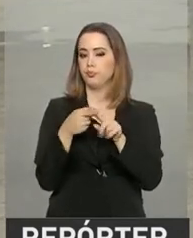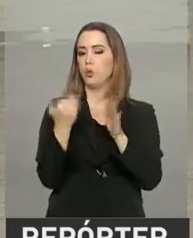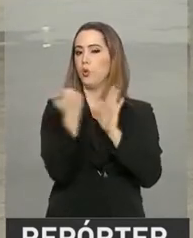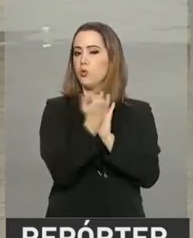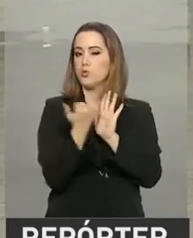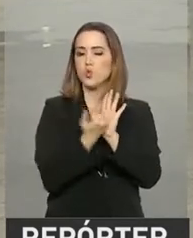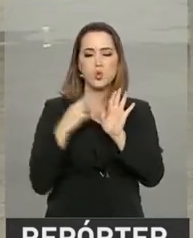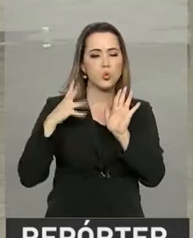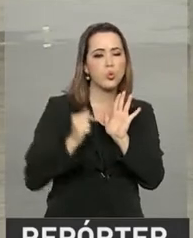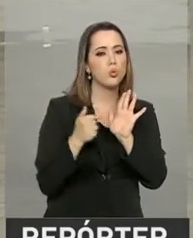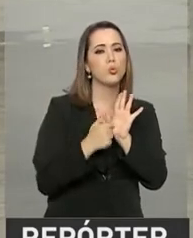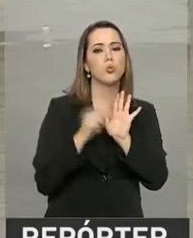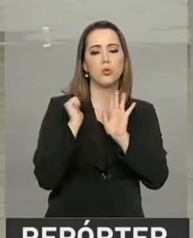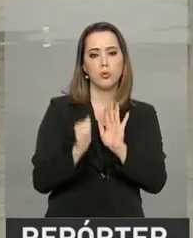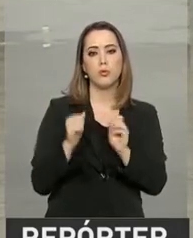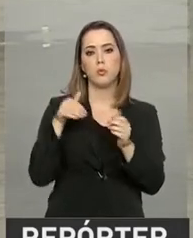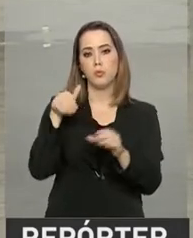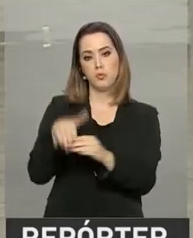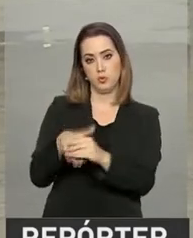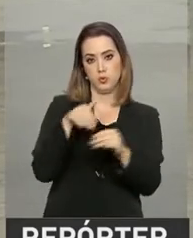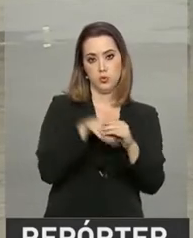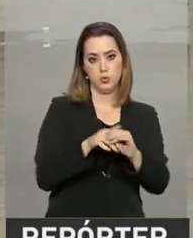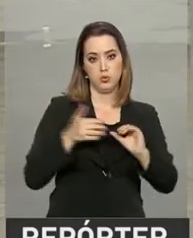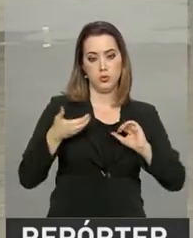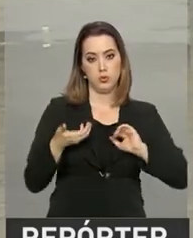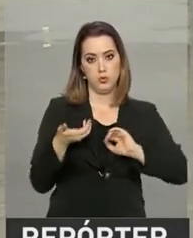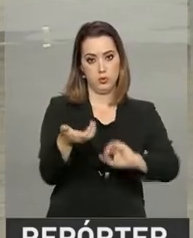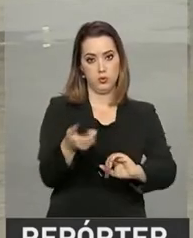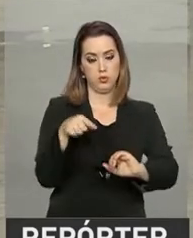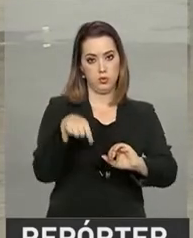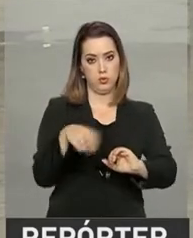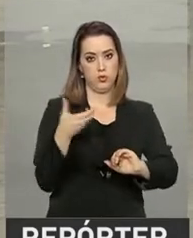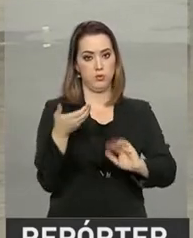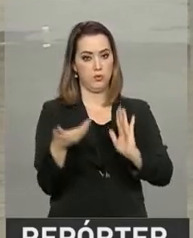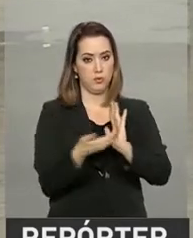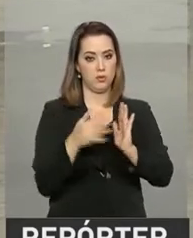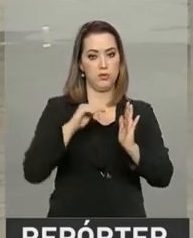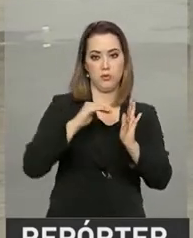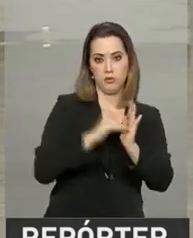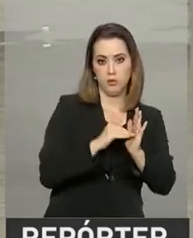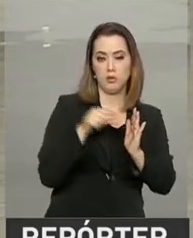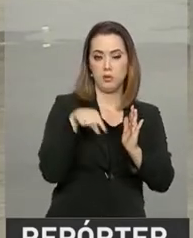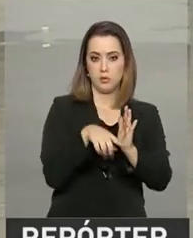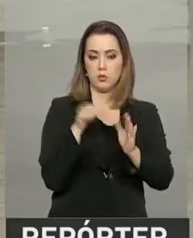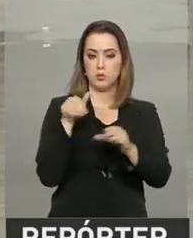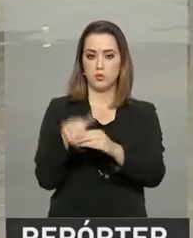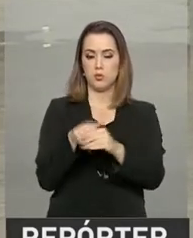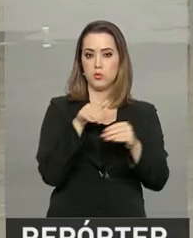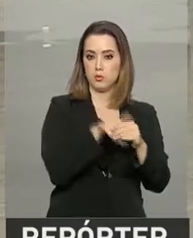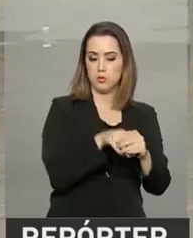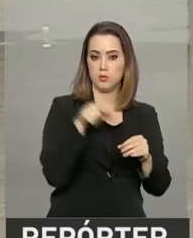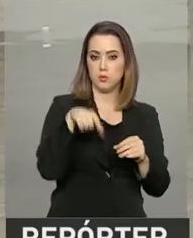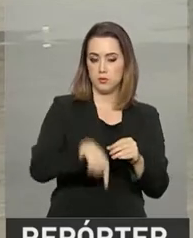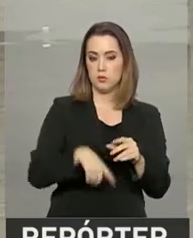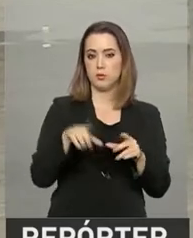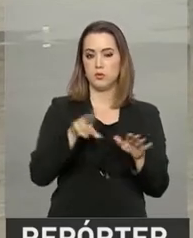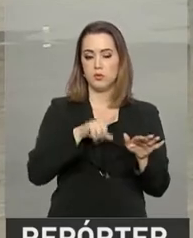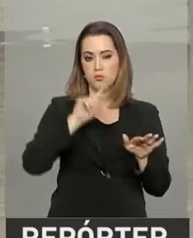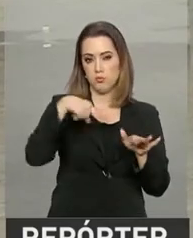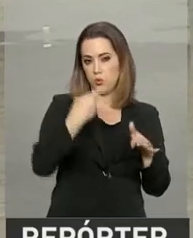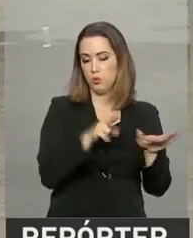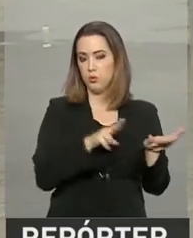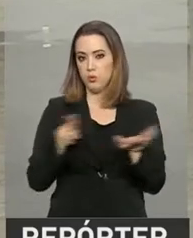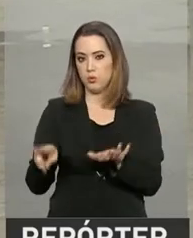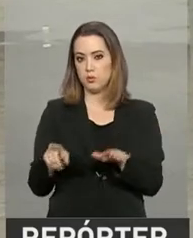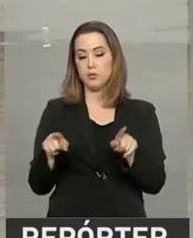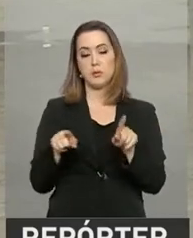e no senado nesta semana que vem aqui em brasília e também o fechamento do projeto de lei do orçamento de